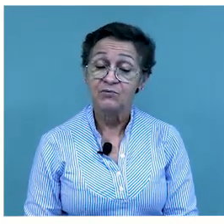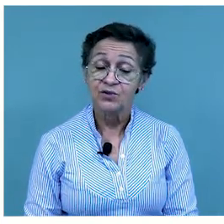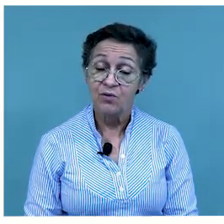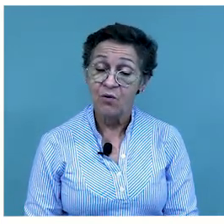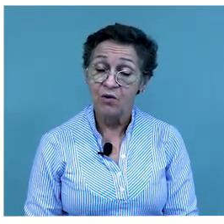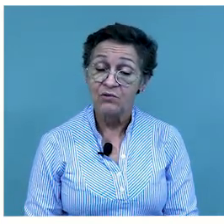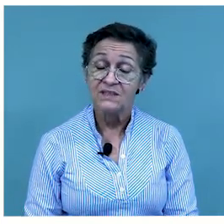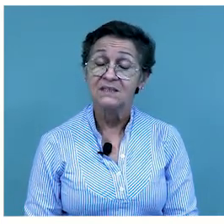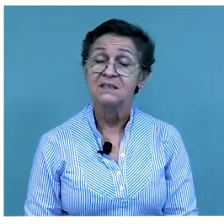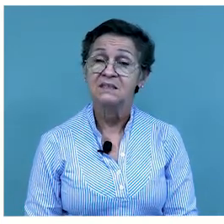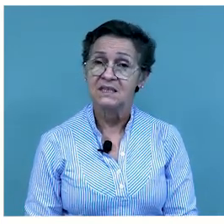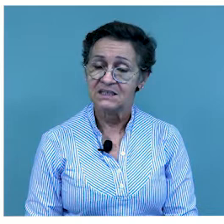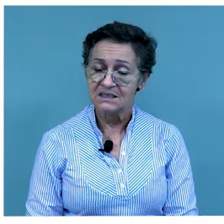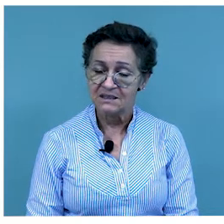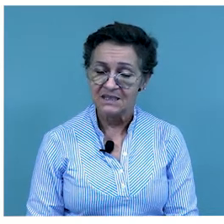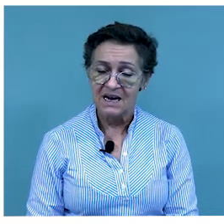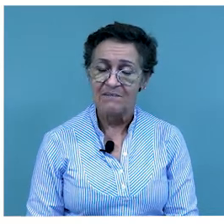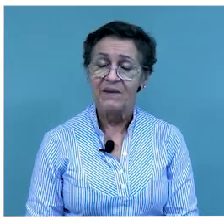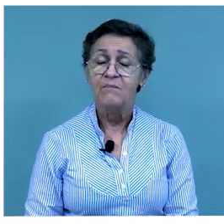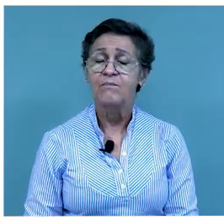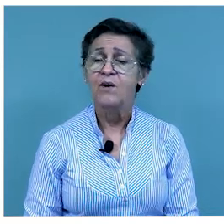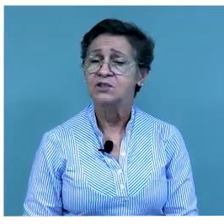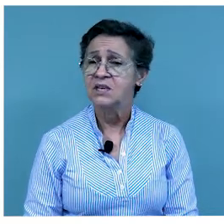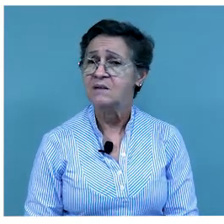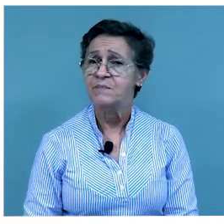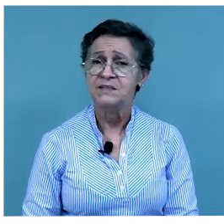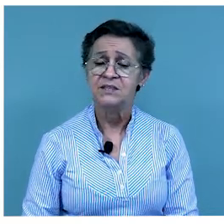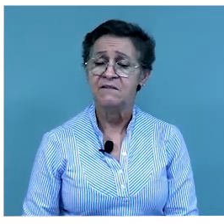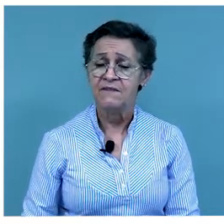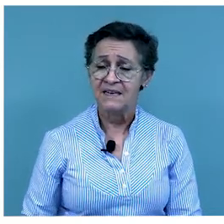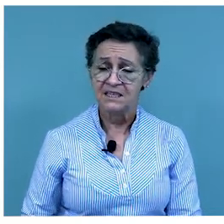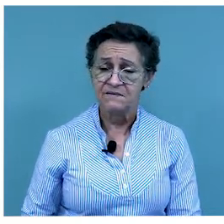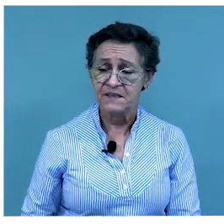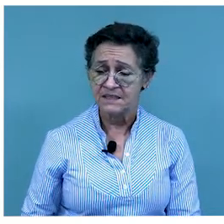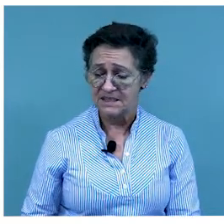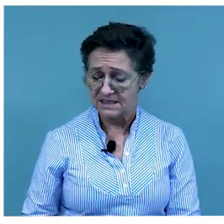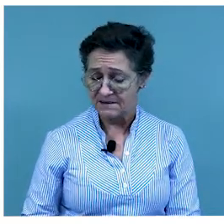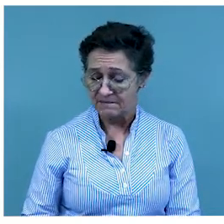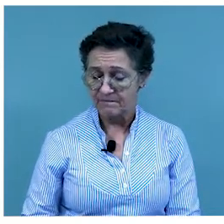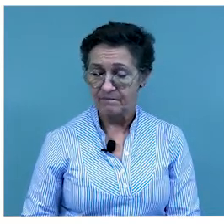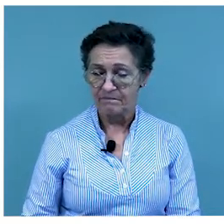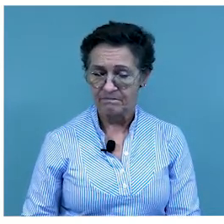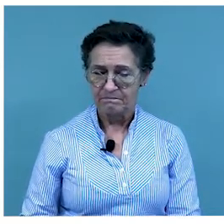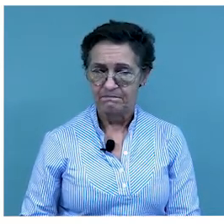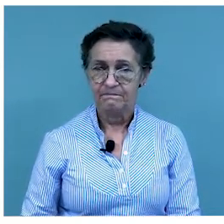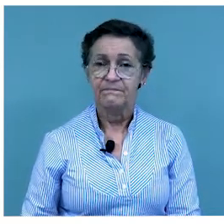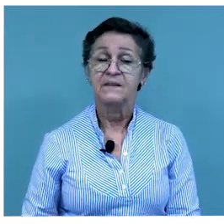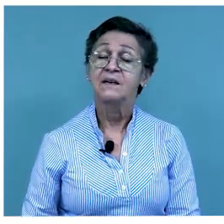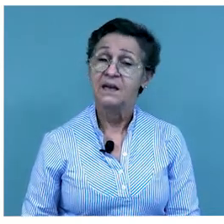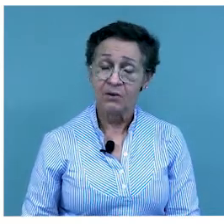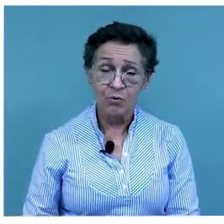abriu os olhos e descansar pode repetir várias vezes